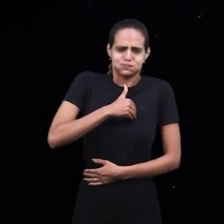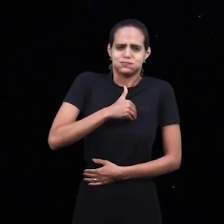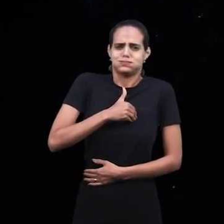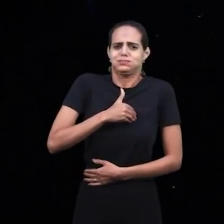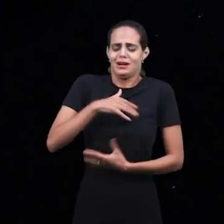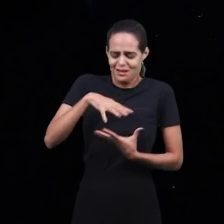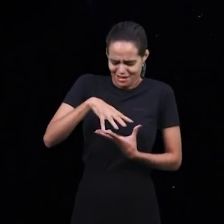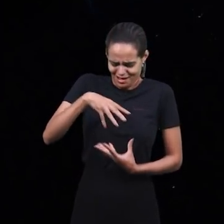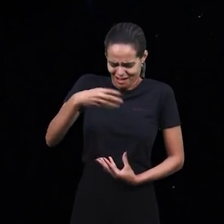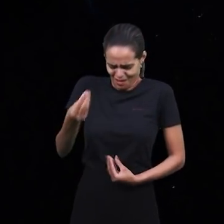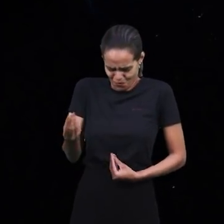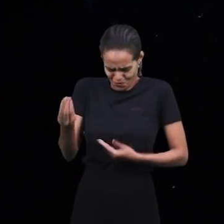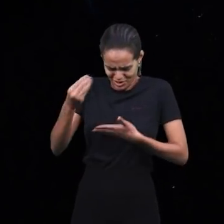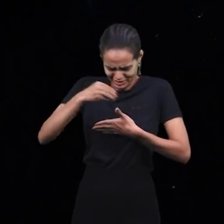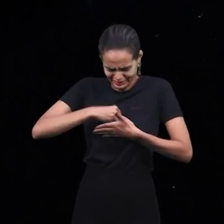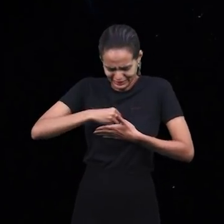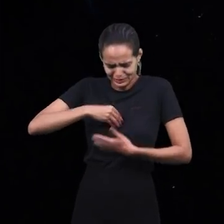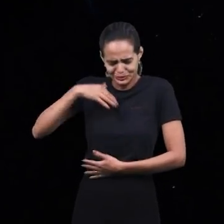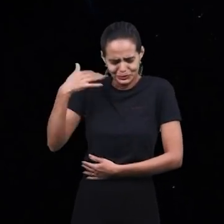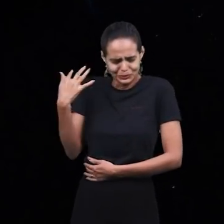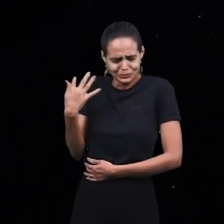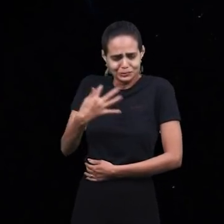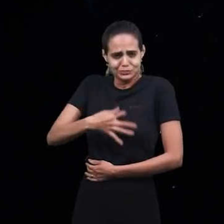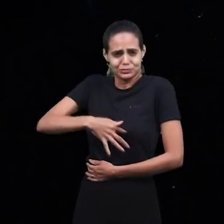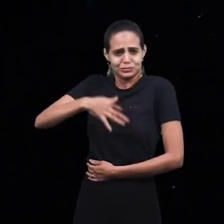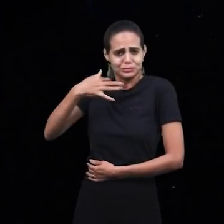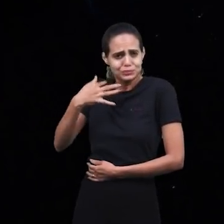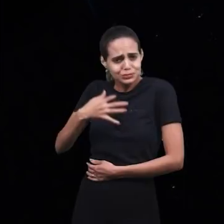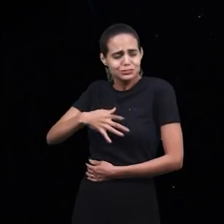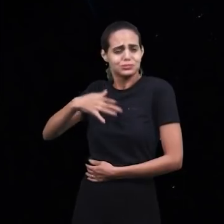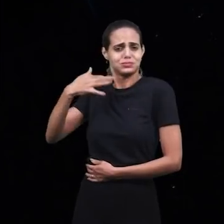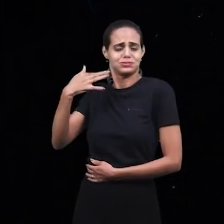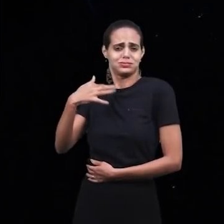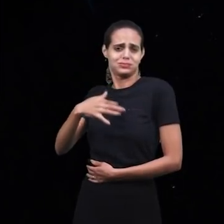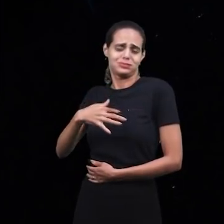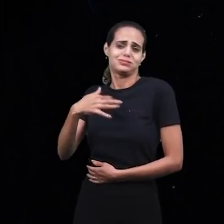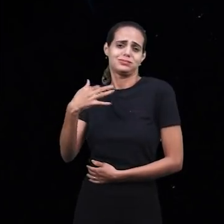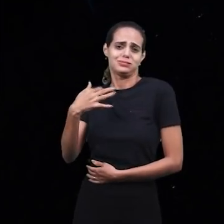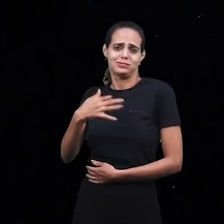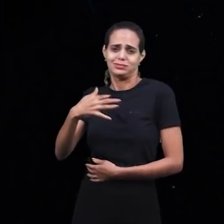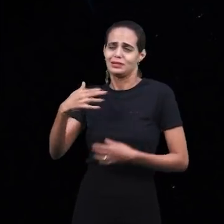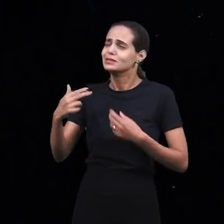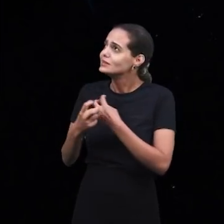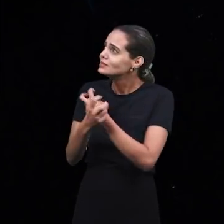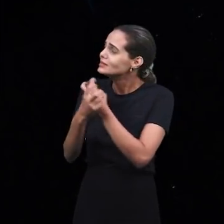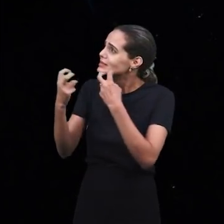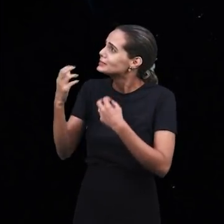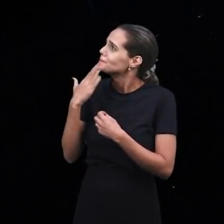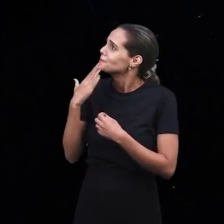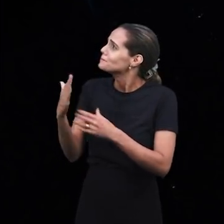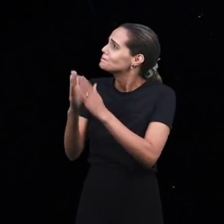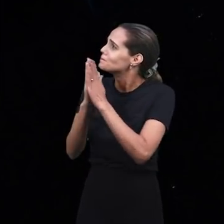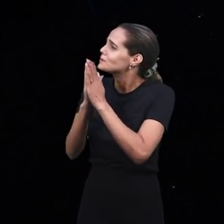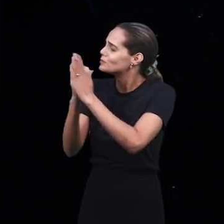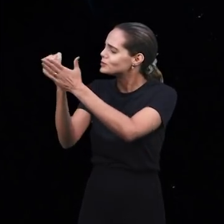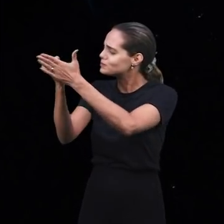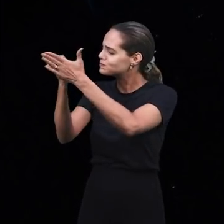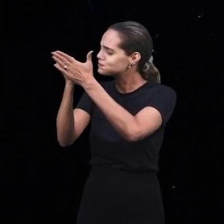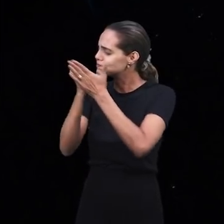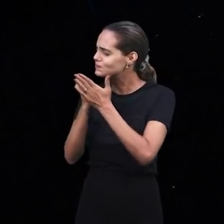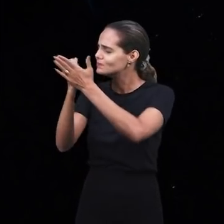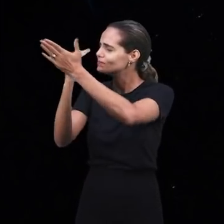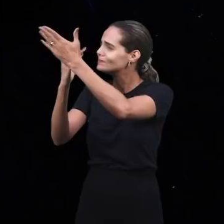consumir, e a dor que perturba minha alma de embora vem me